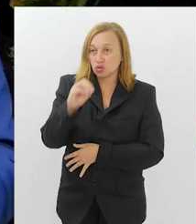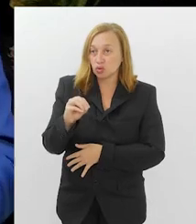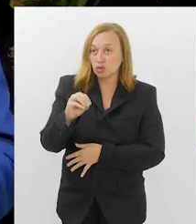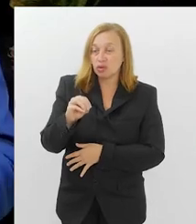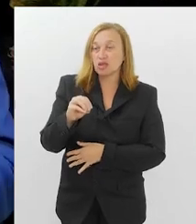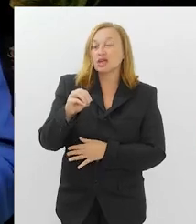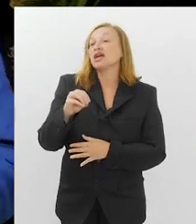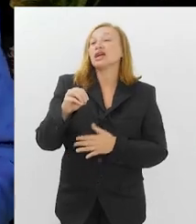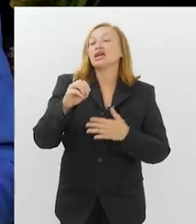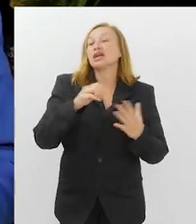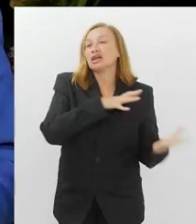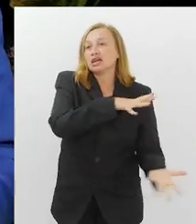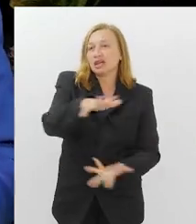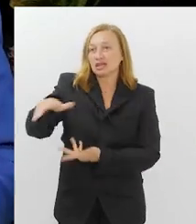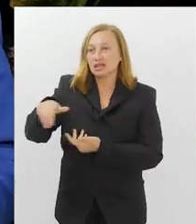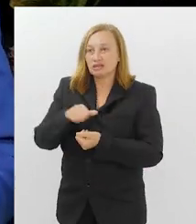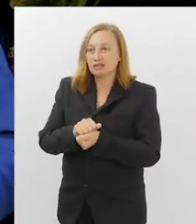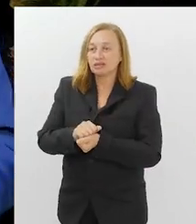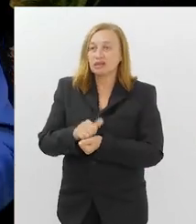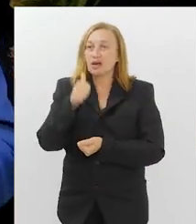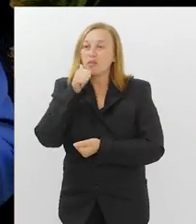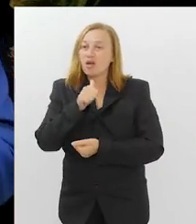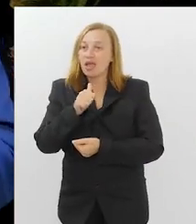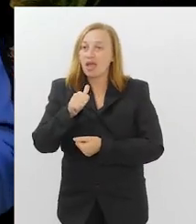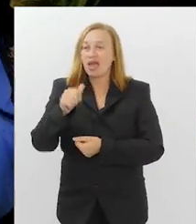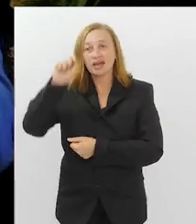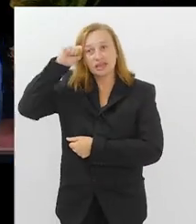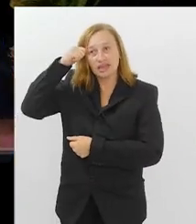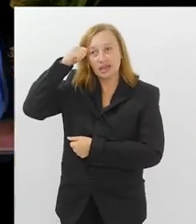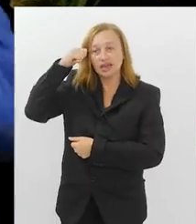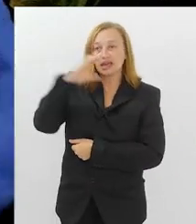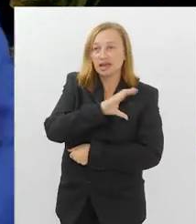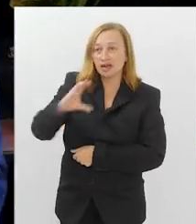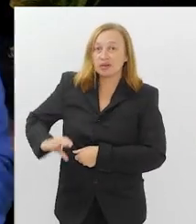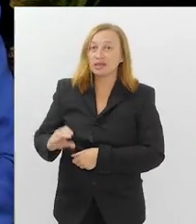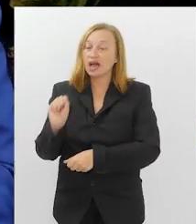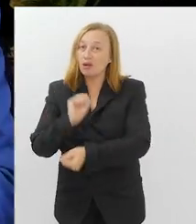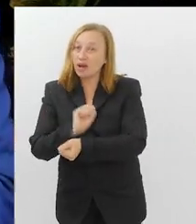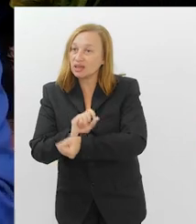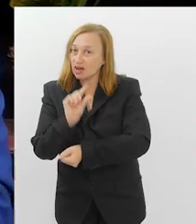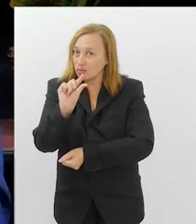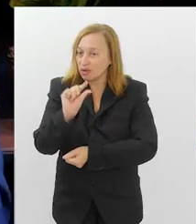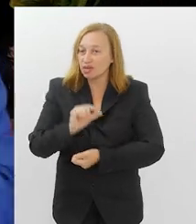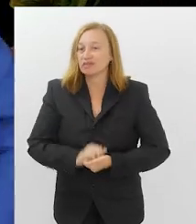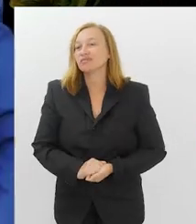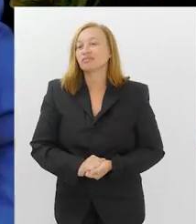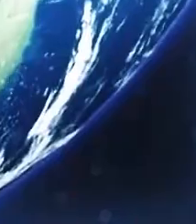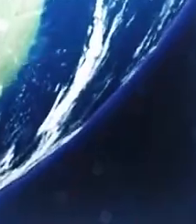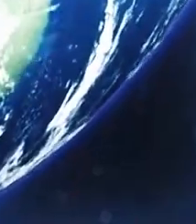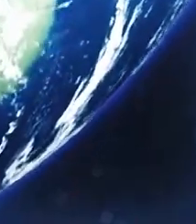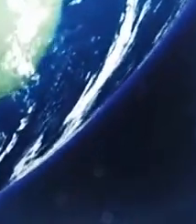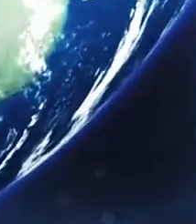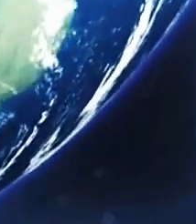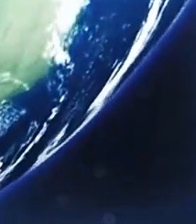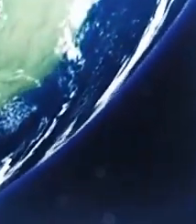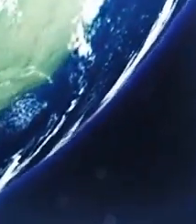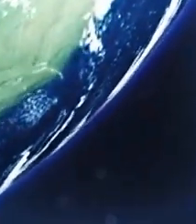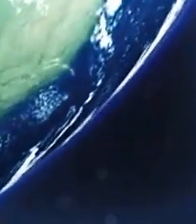Dia Internacional da Mulher Negra, Latino-Americana e Caribenha. Aguenta aí que a gente volta já já no segundo bloco.